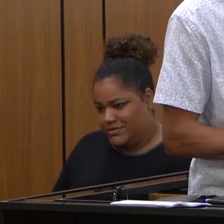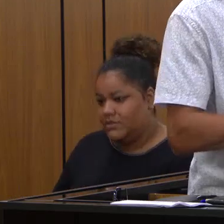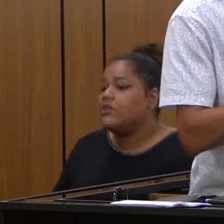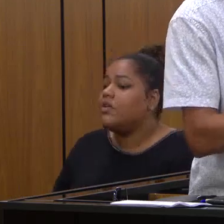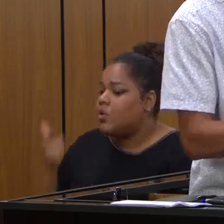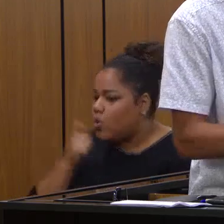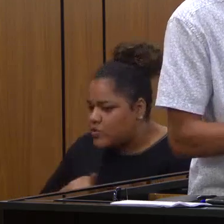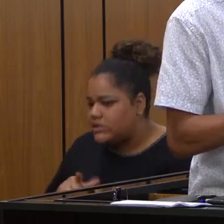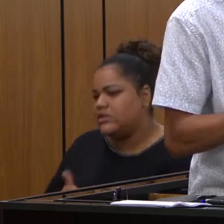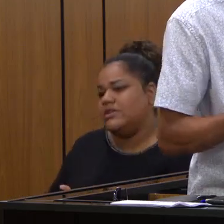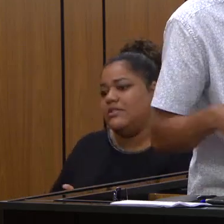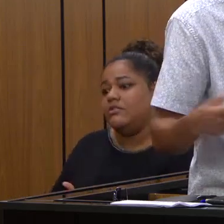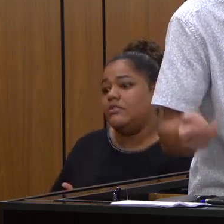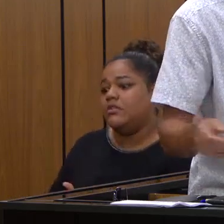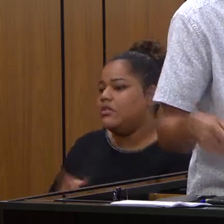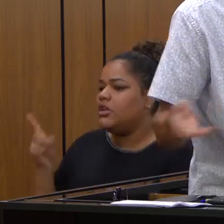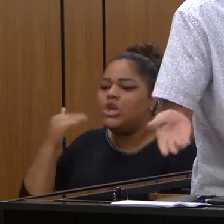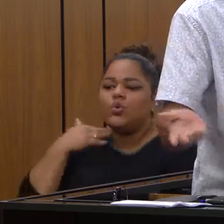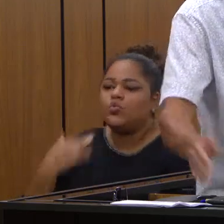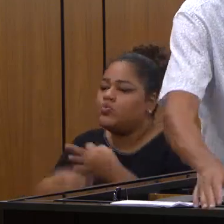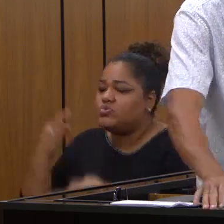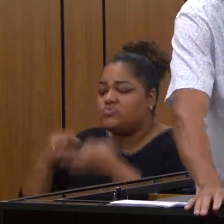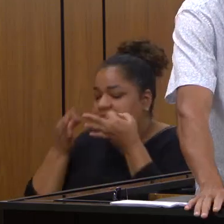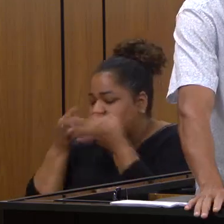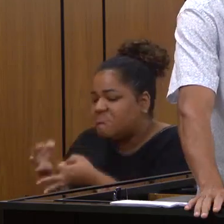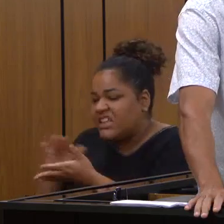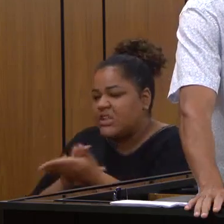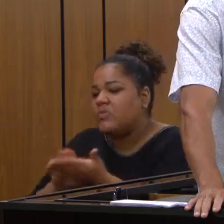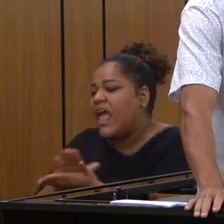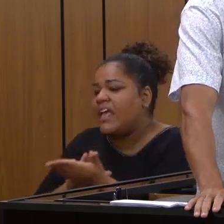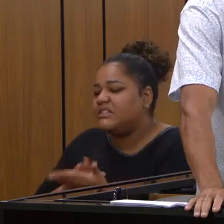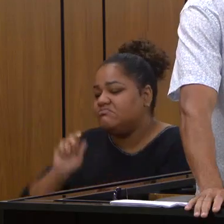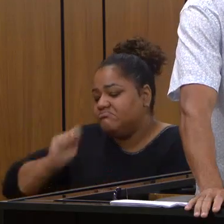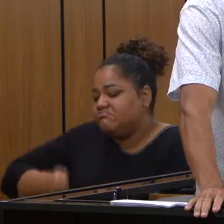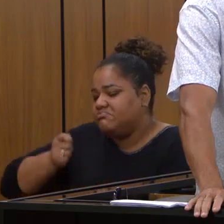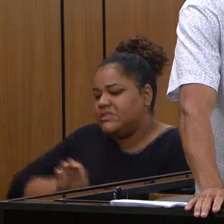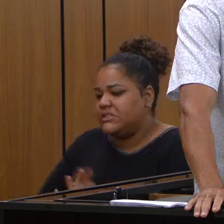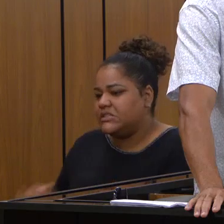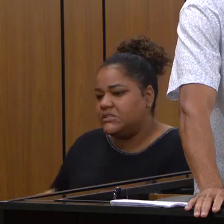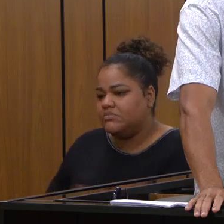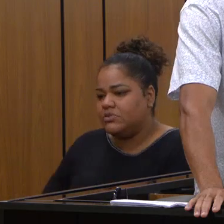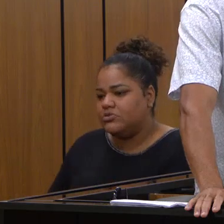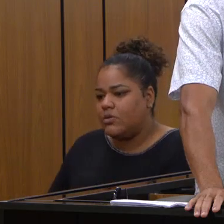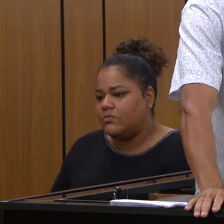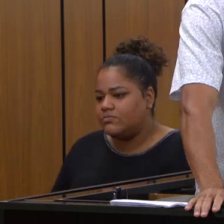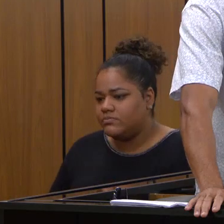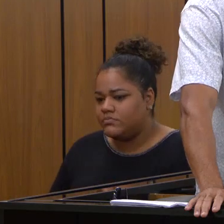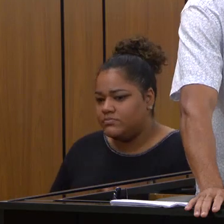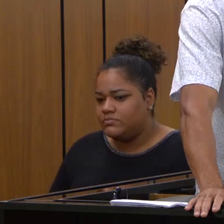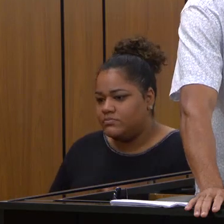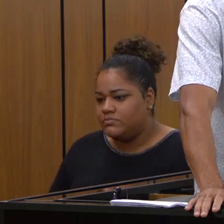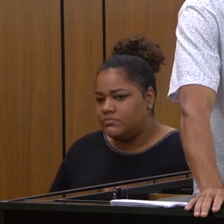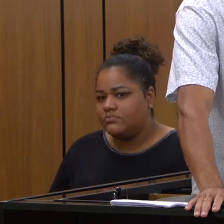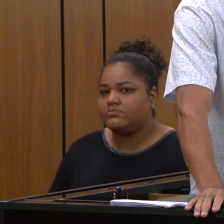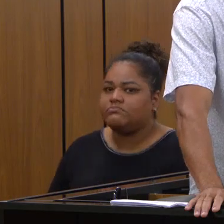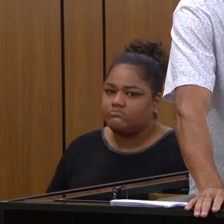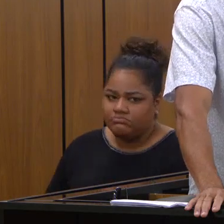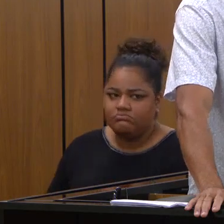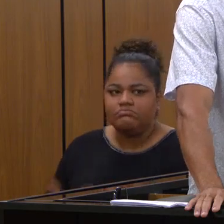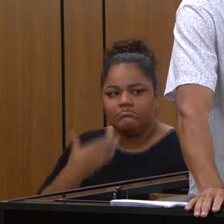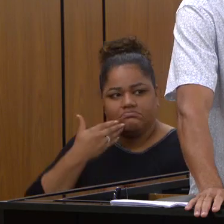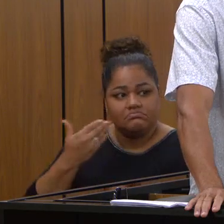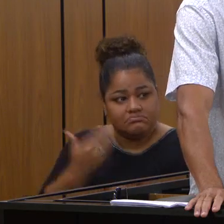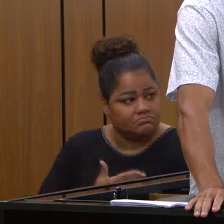nem isso o juiz ouviu eu simplesmente deu essa decisão E aí eu queria contar com a ajuda de vocês para mim